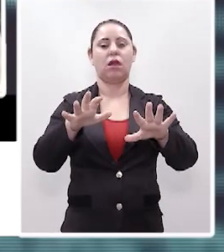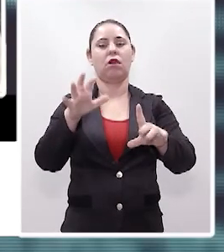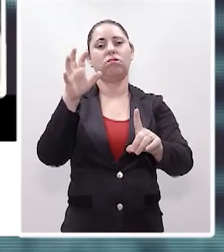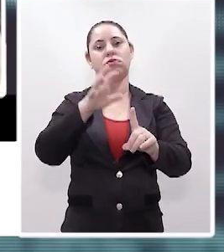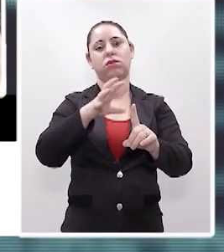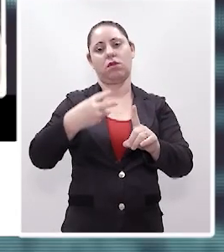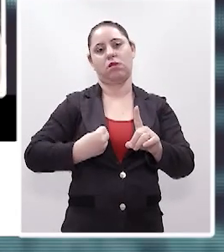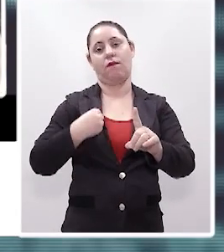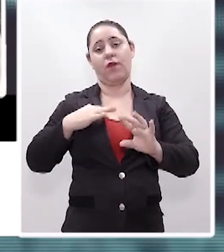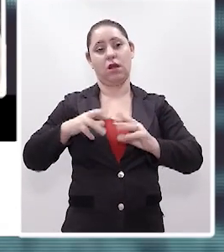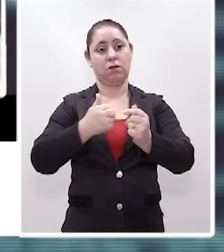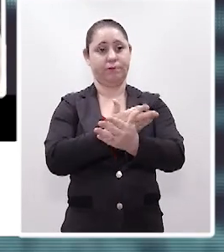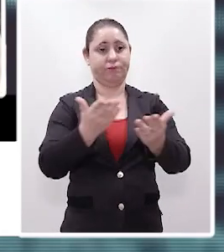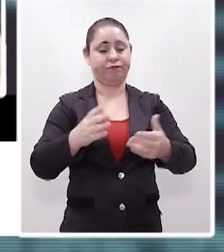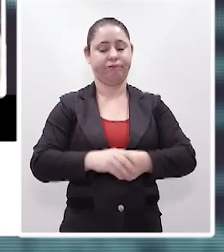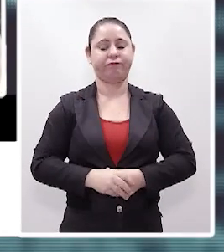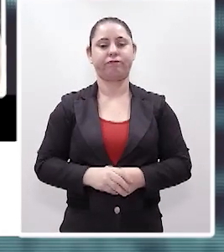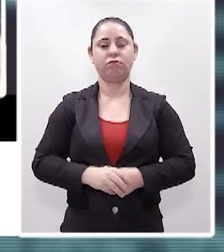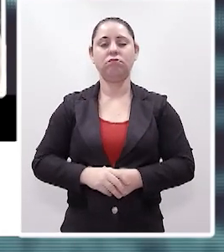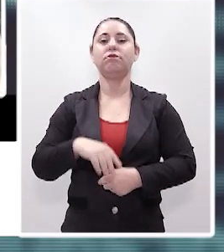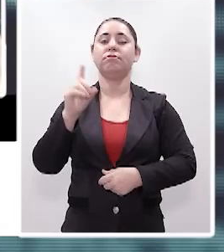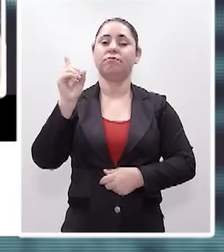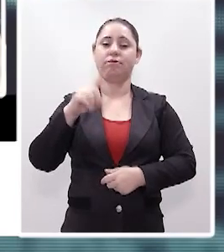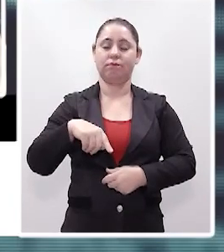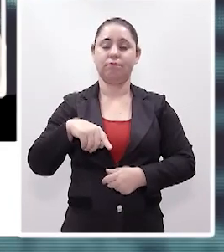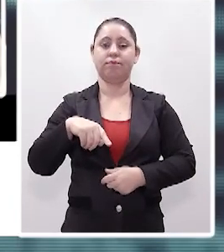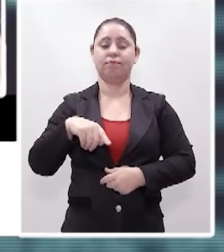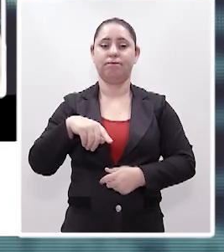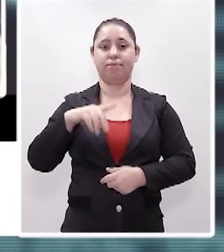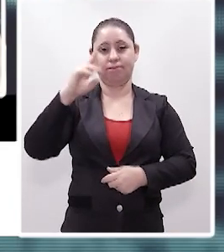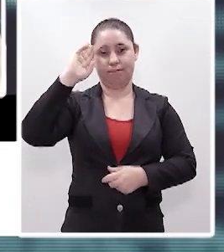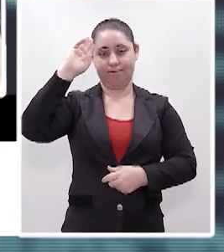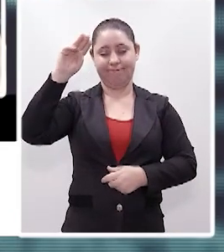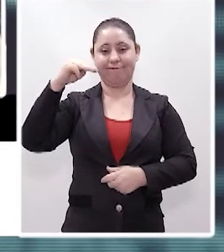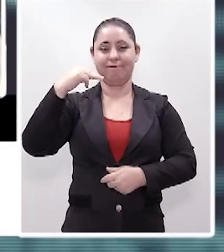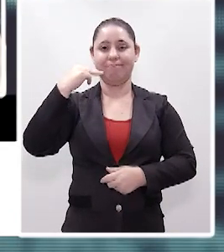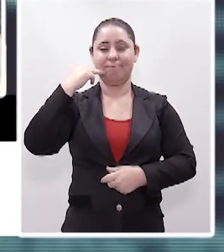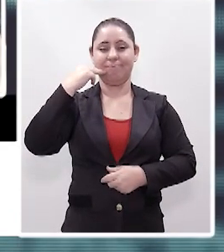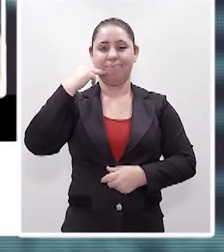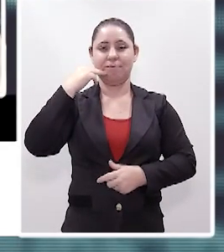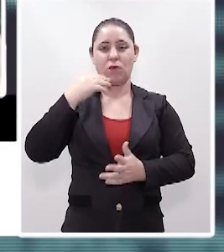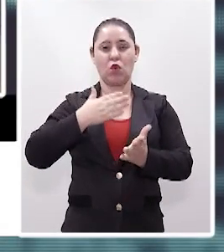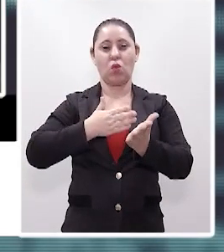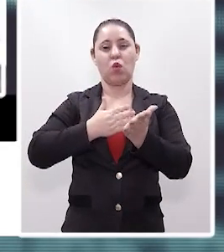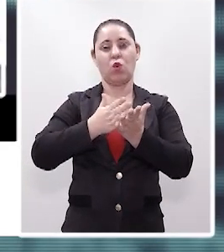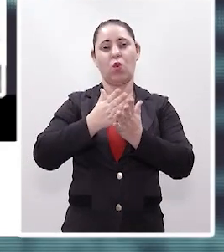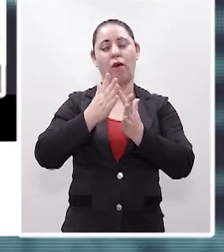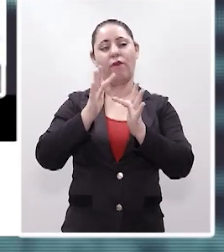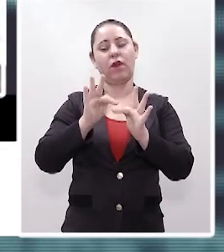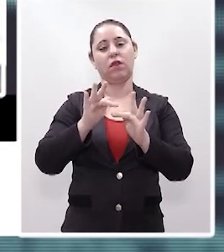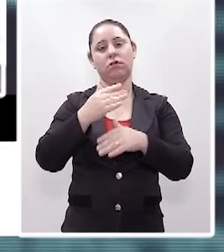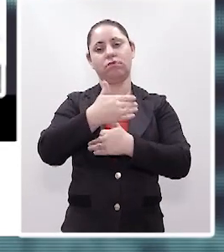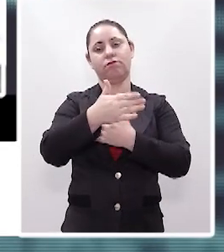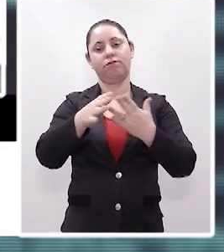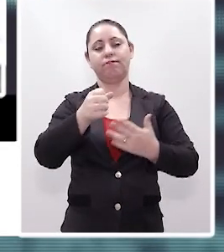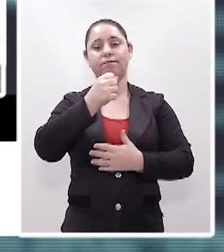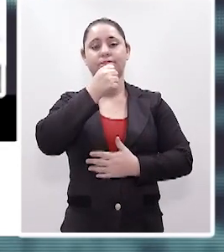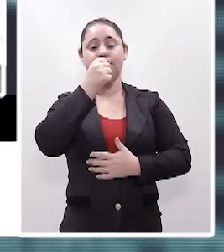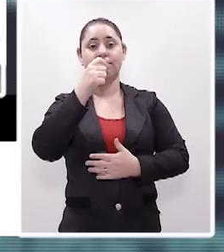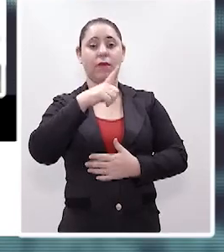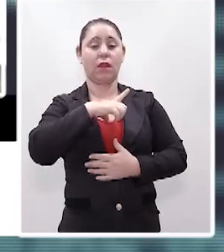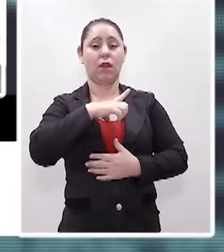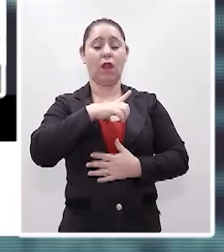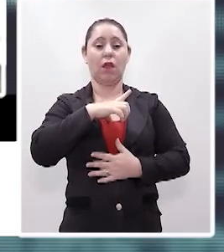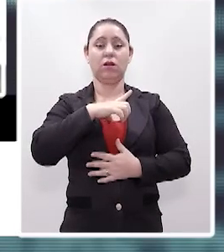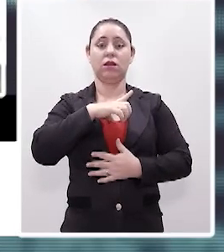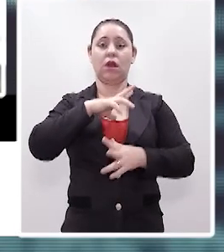tem causado na vida de todo mundo. E justamente sobre isso, Maritê, para a gente começar a encerrar aqui o nosso sala de imprensa, a